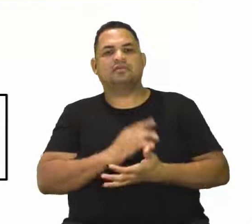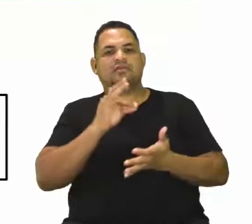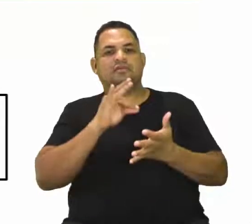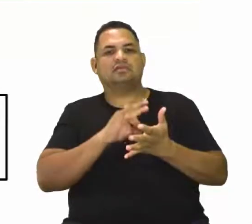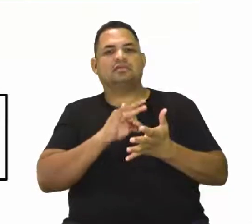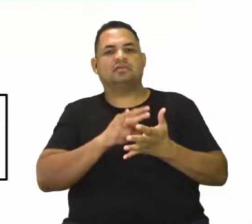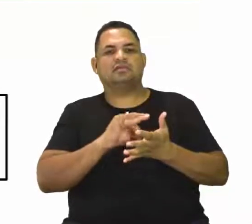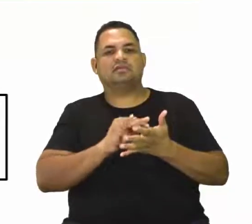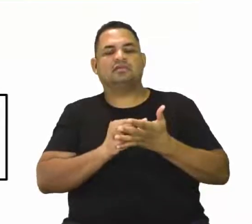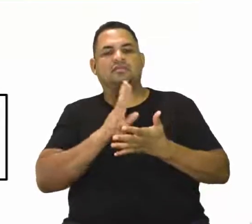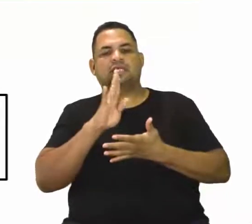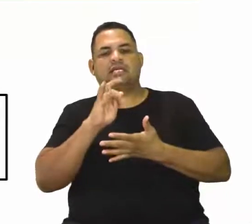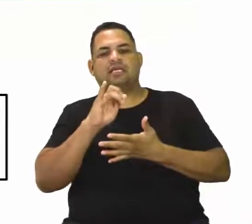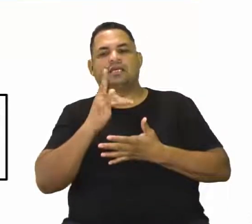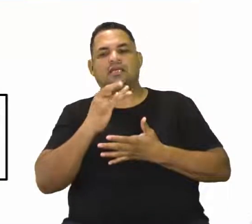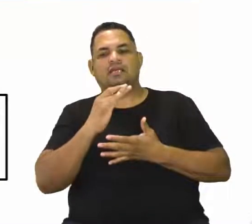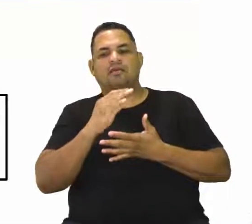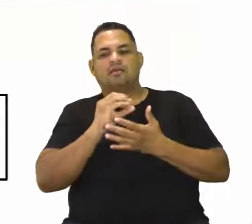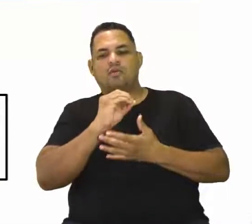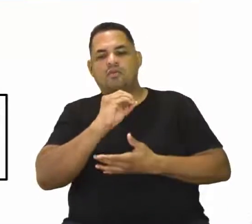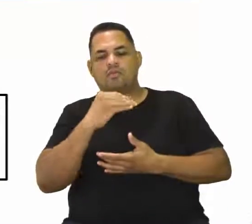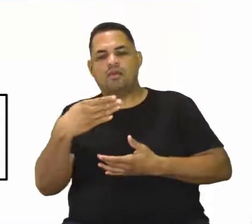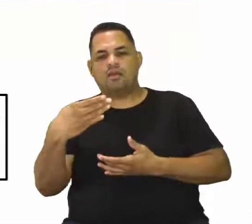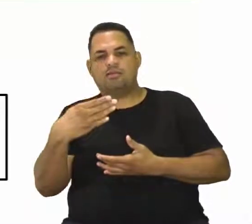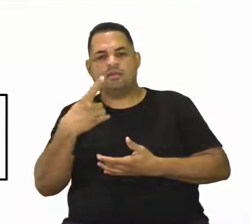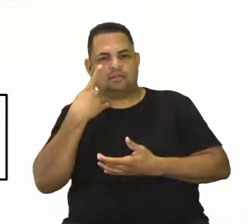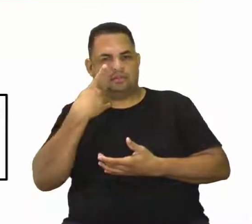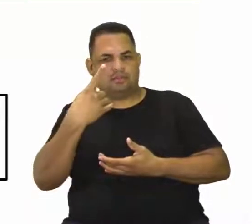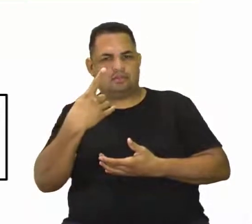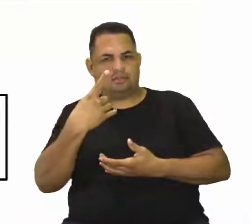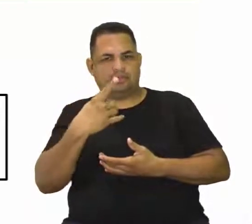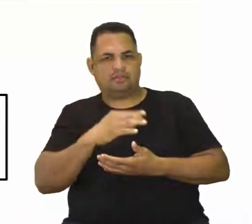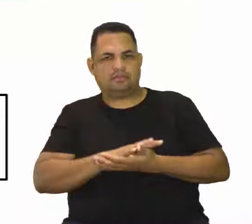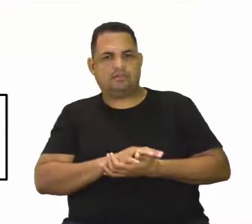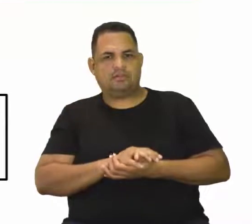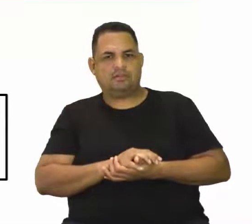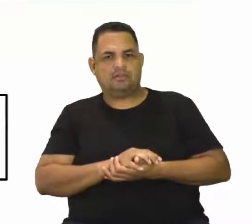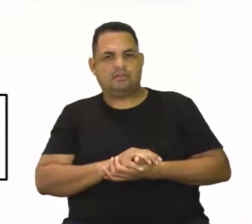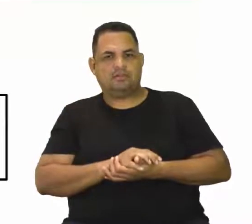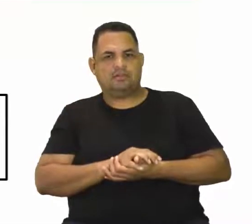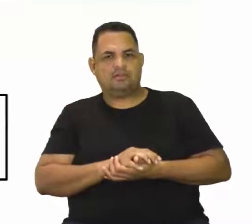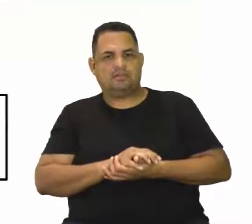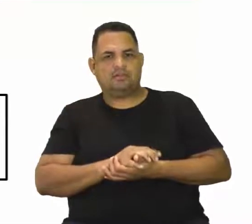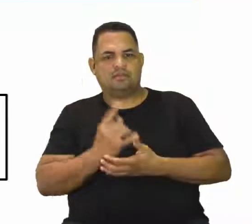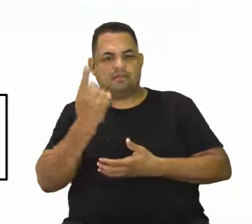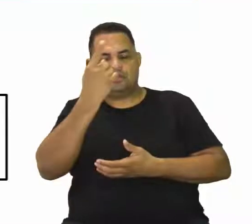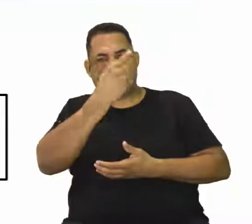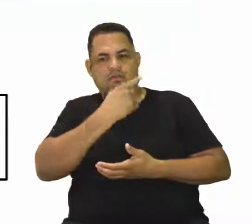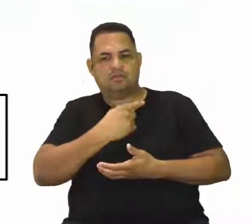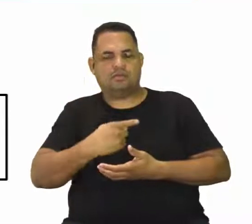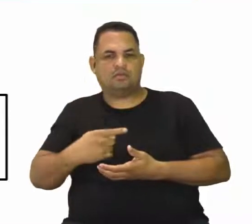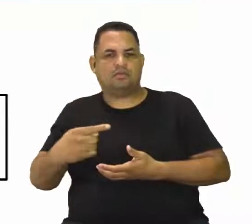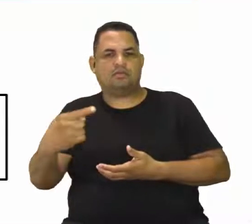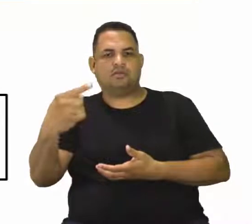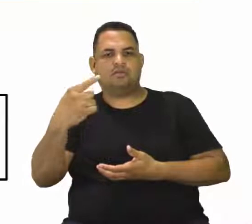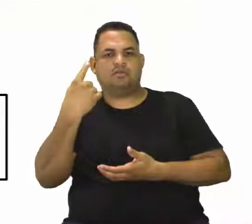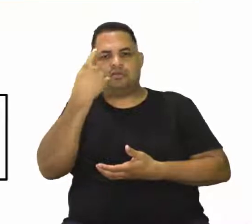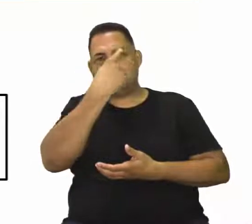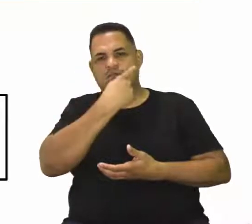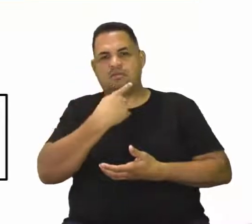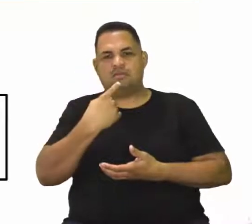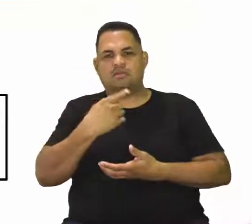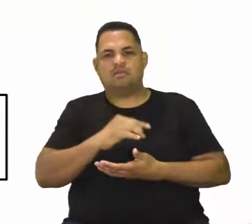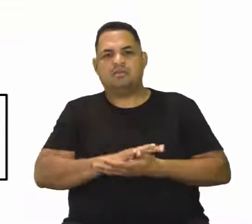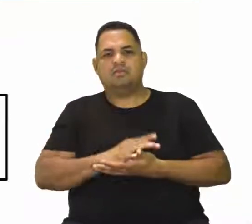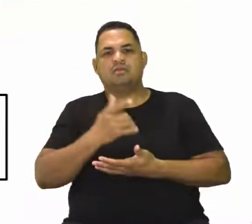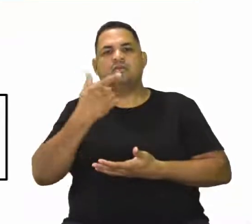de fato é o Barack Obama mas se você observar o corte que foi feito nesse rosto